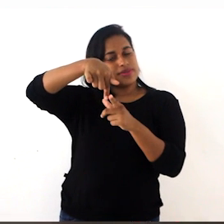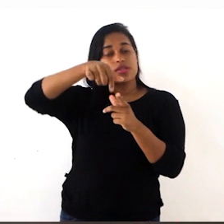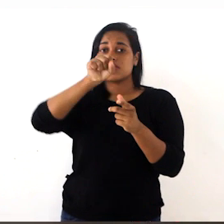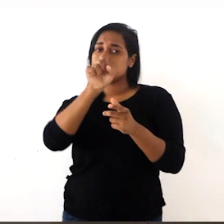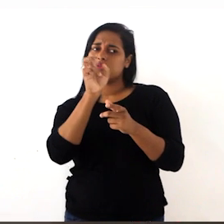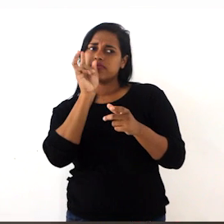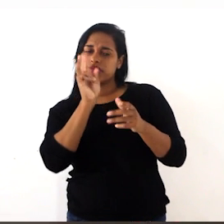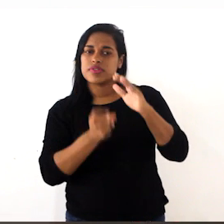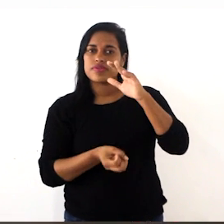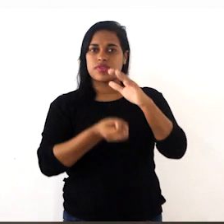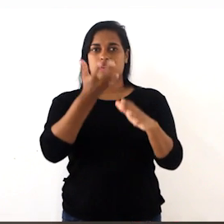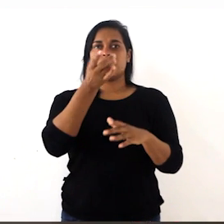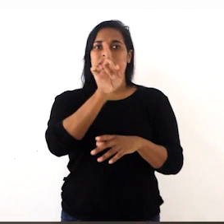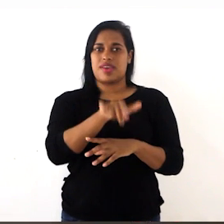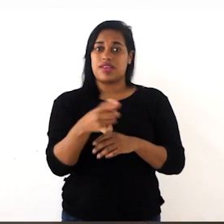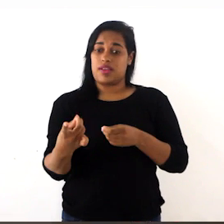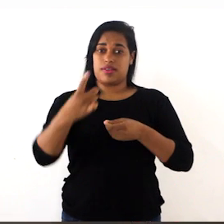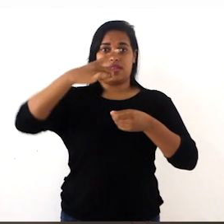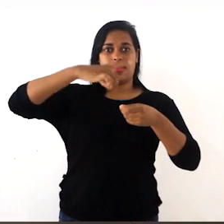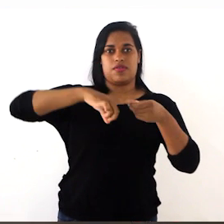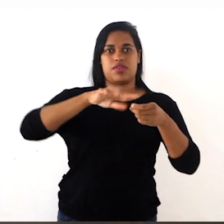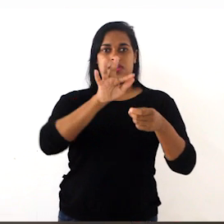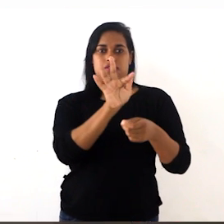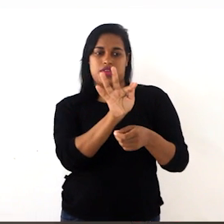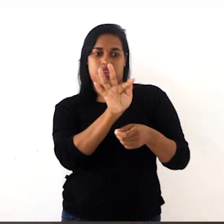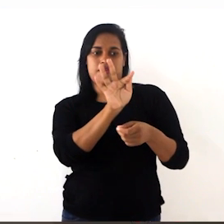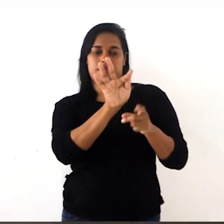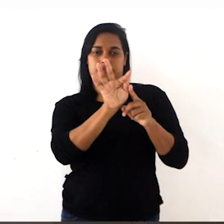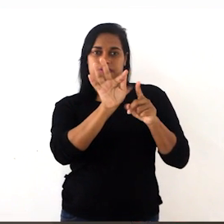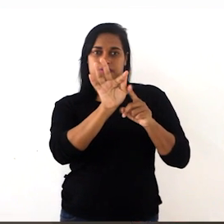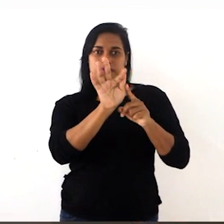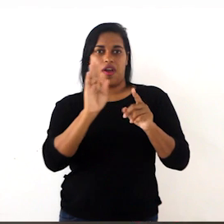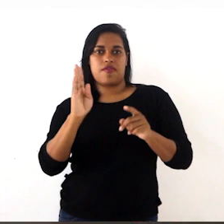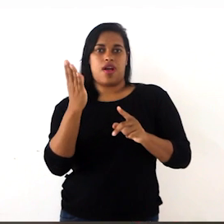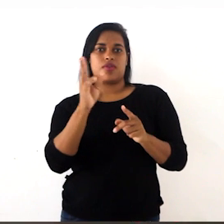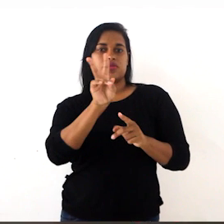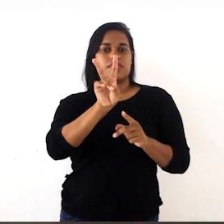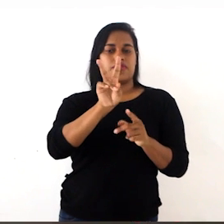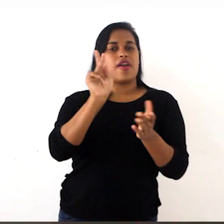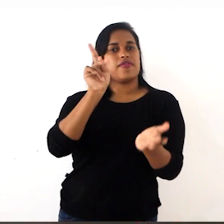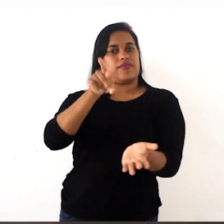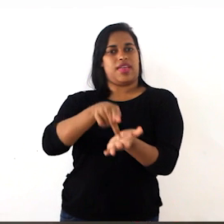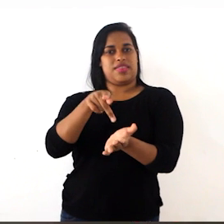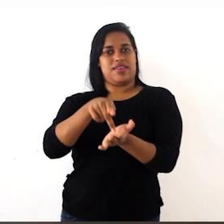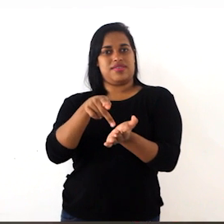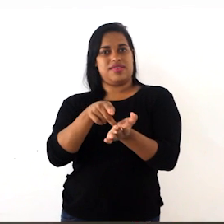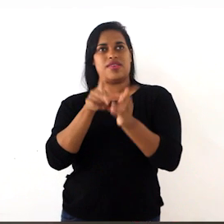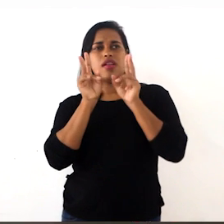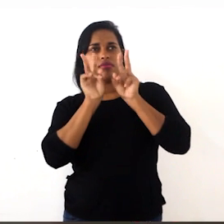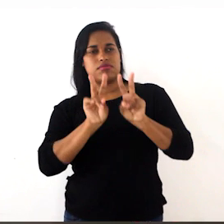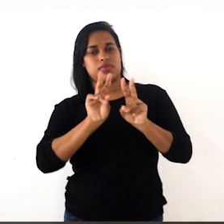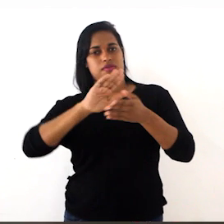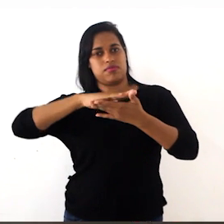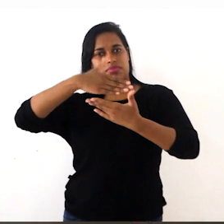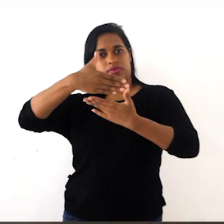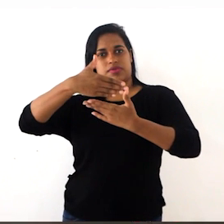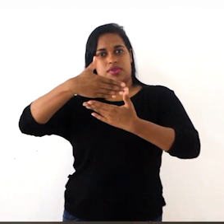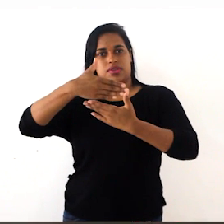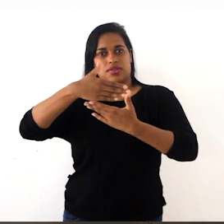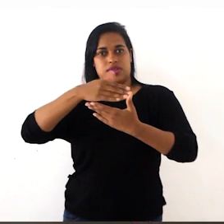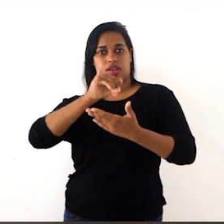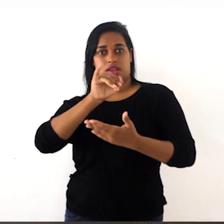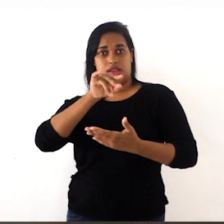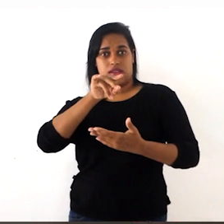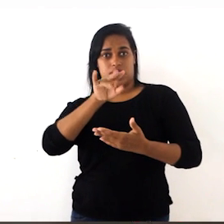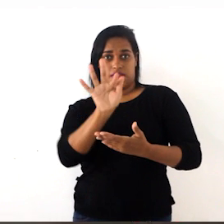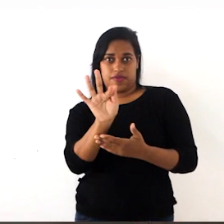criada. E ela retorna verdadeiro ou falso. Verdadeiro se foi, falso se não foi. Então vamos criar aqui uma estrutura de if, que